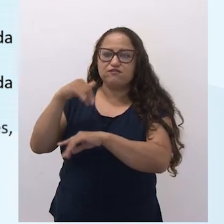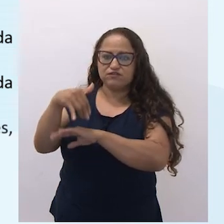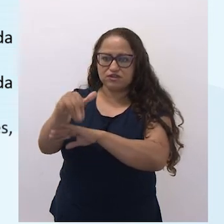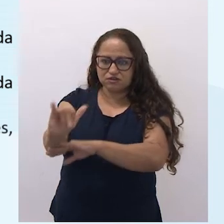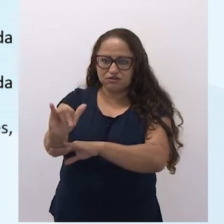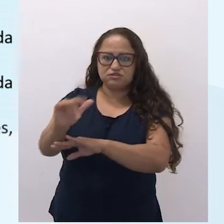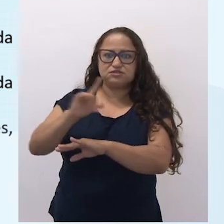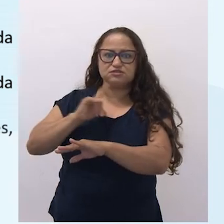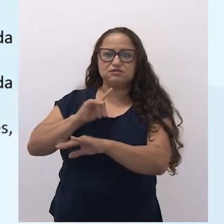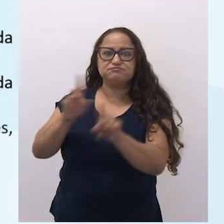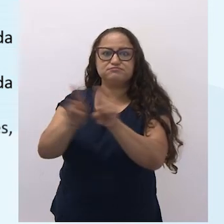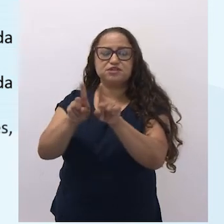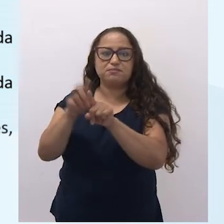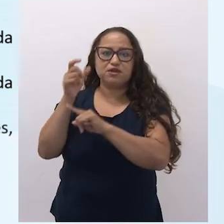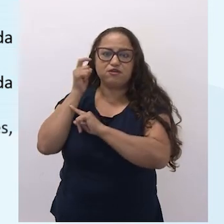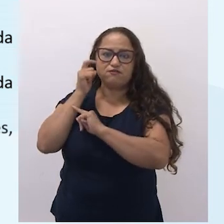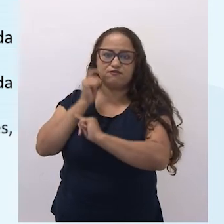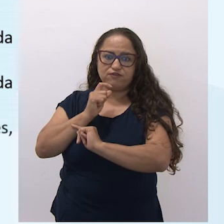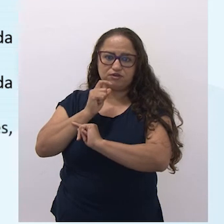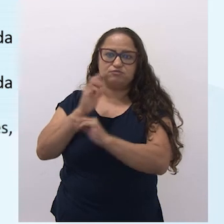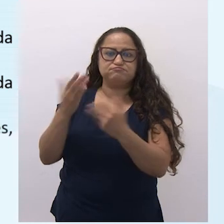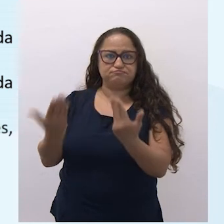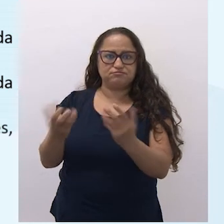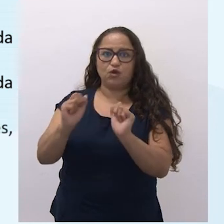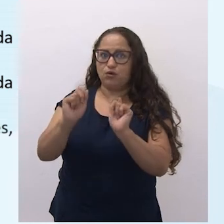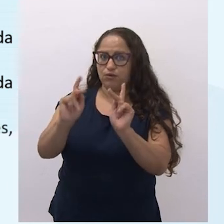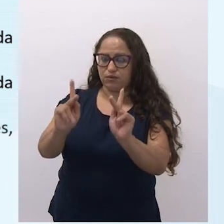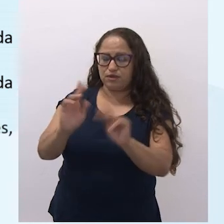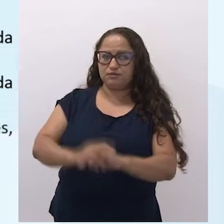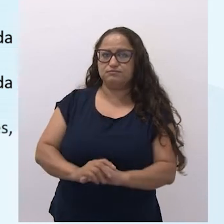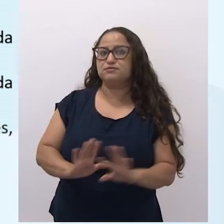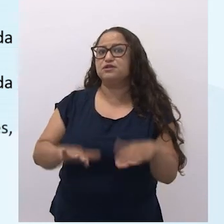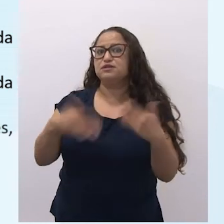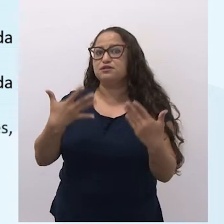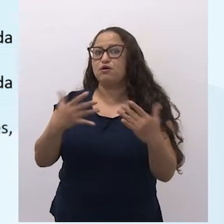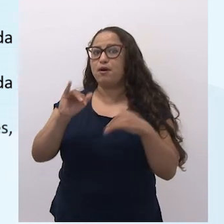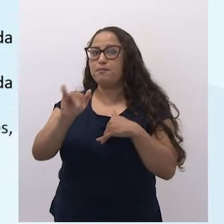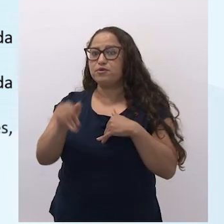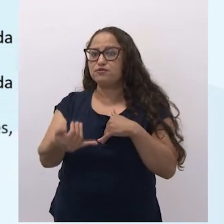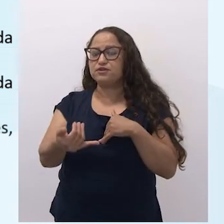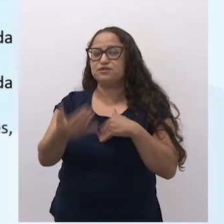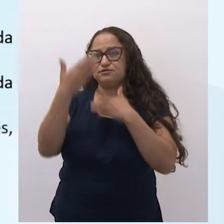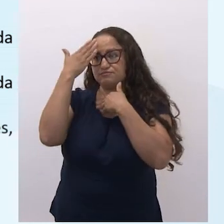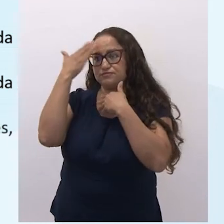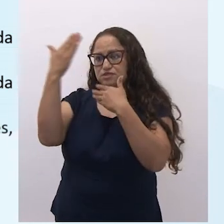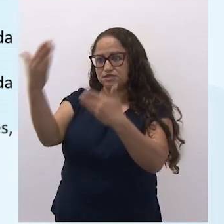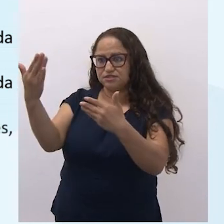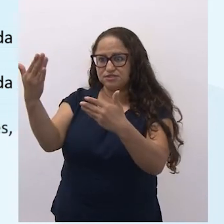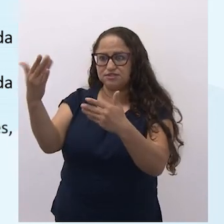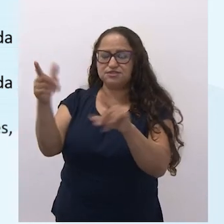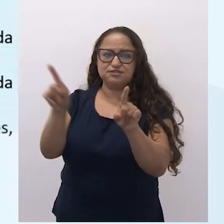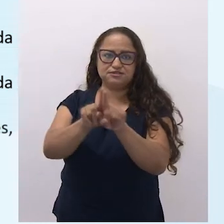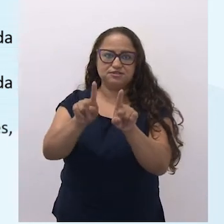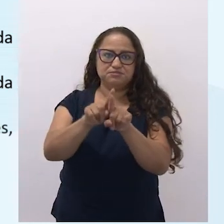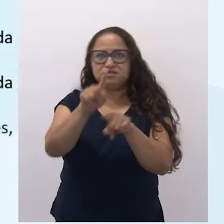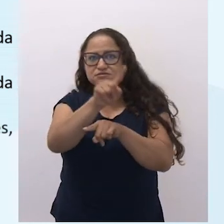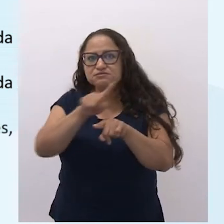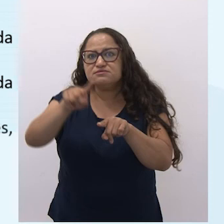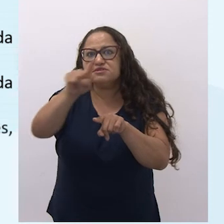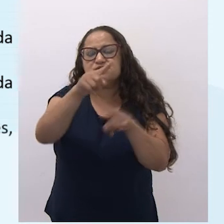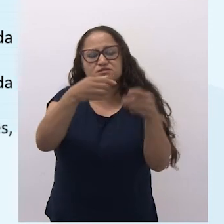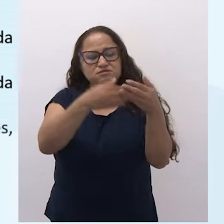E Vallon, Henri Vallon. Ok? Então, eu quero aproveitar e agradecer a audiência de vocês,